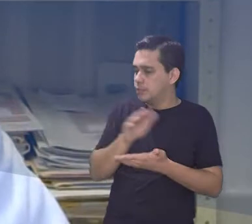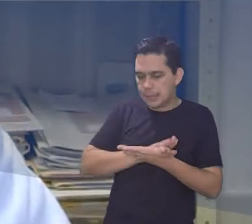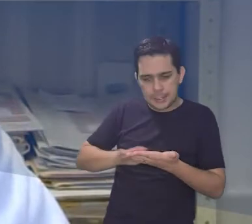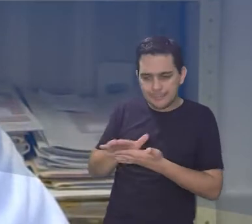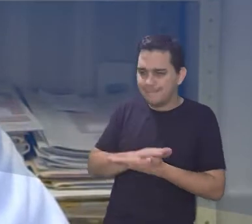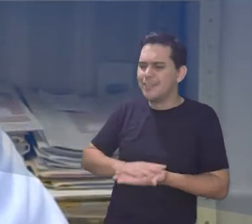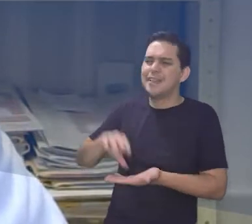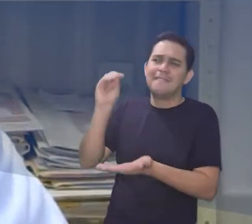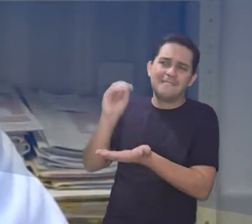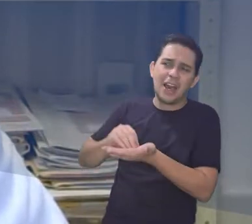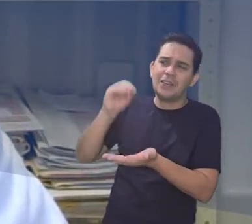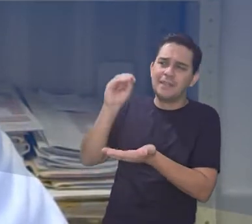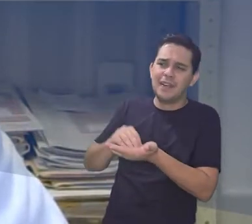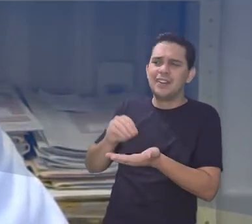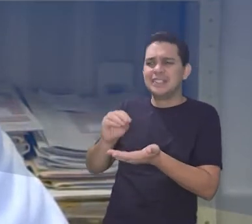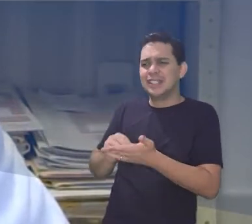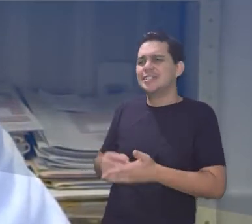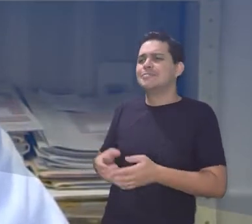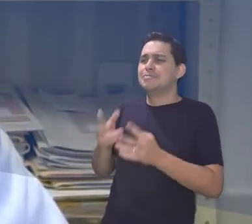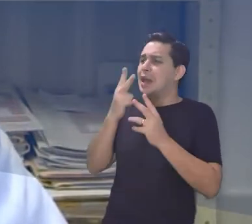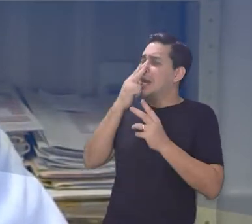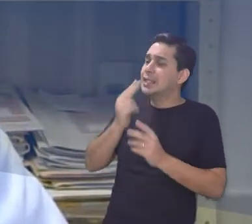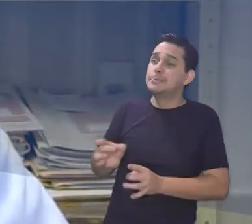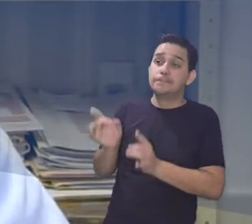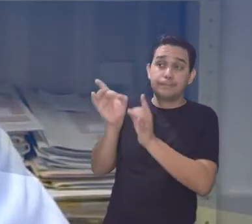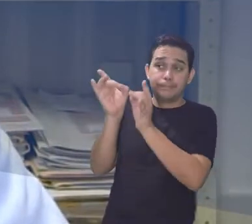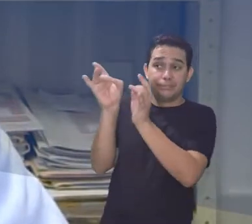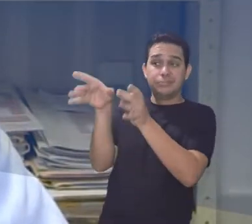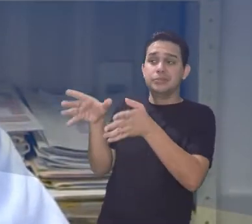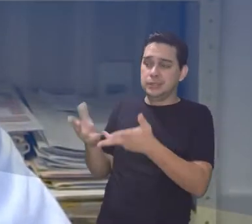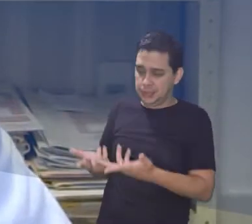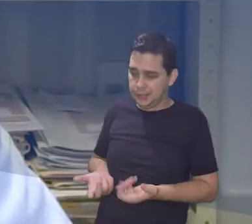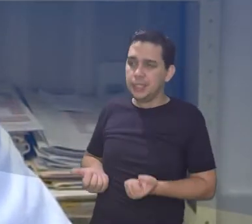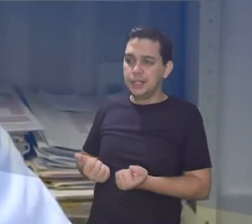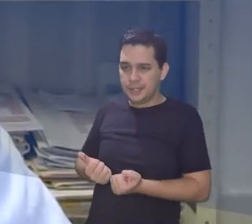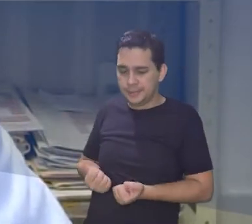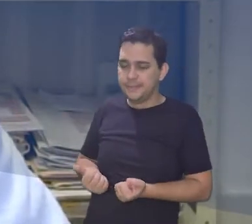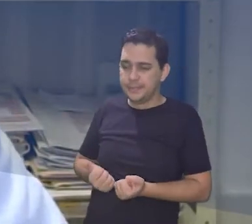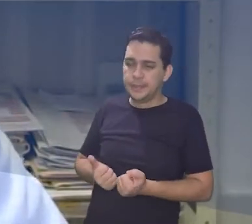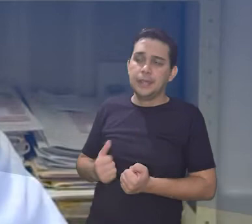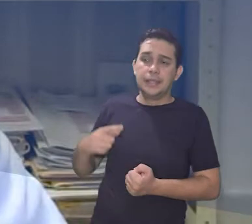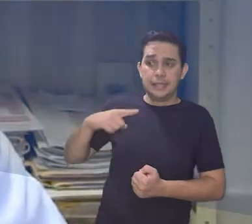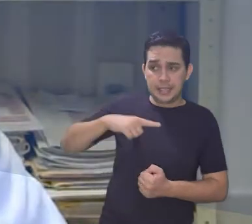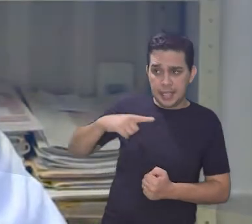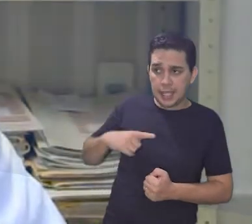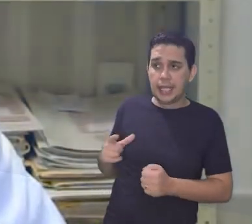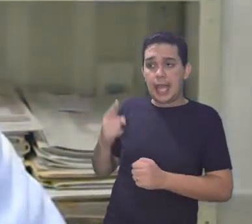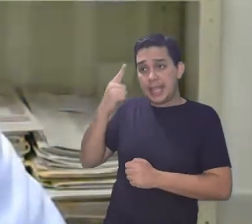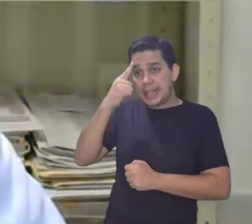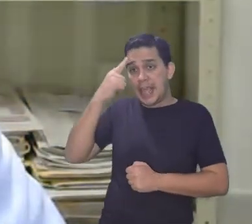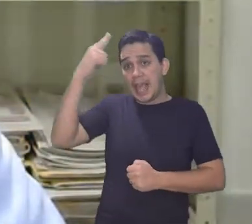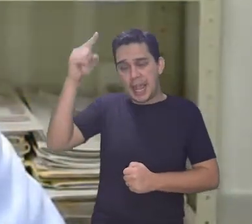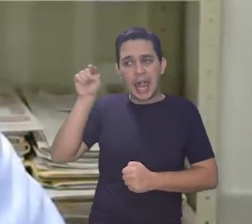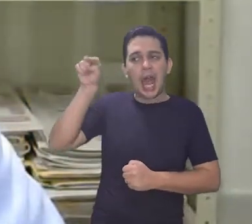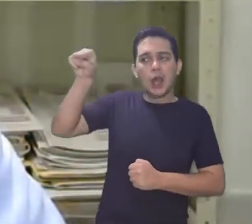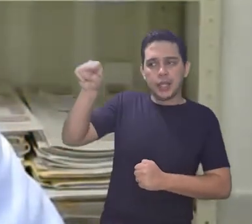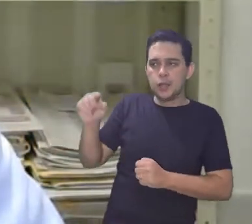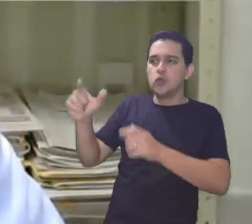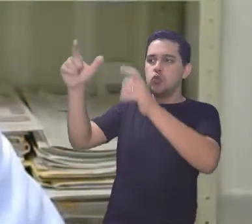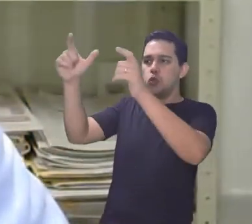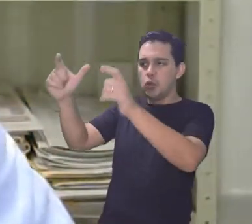gente vê uma grande precariedade. Muito embora haja ali a ideia de que você possa,